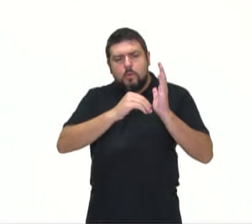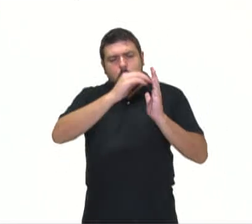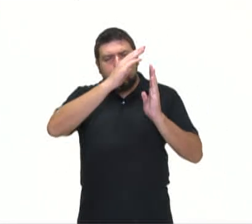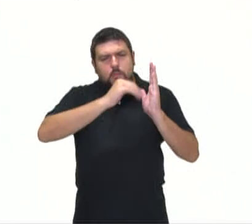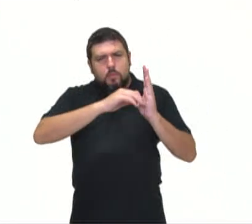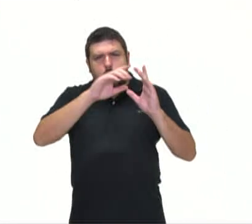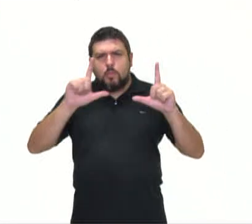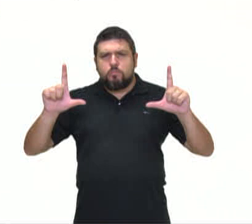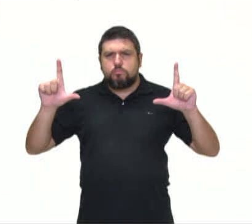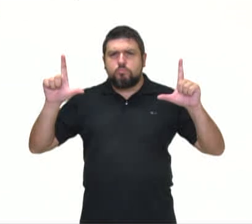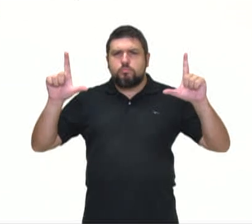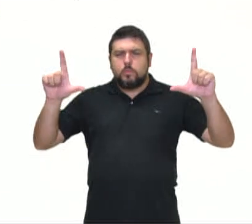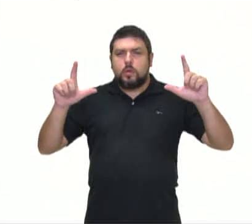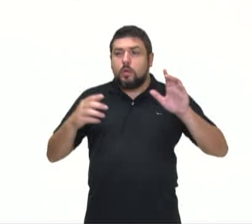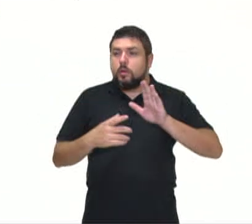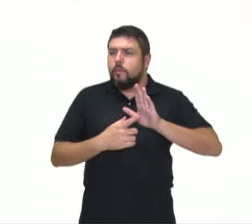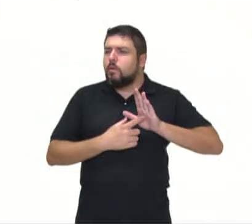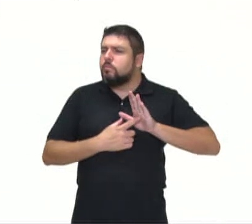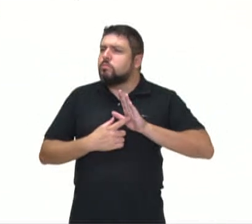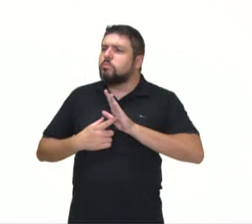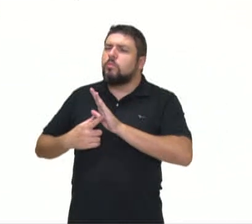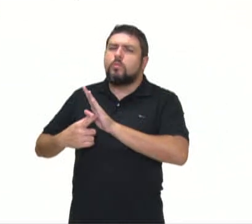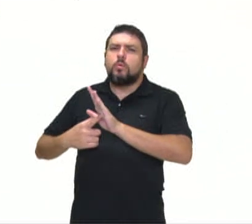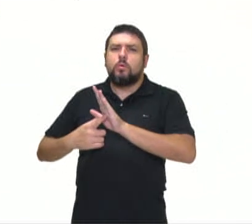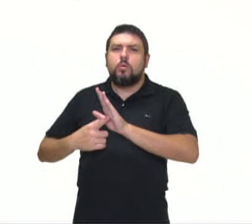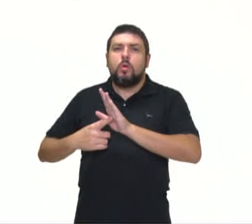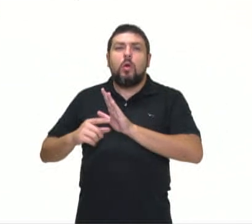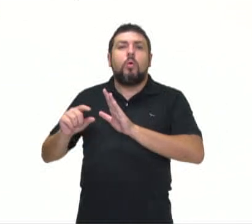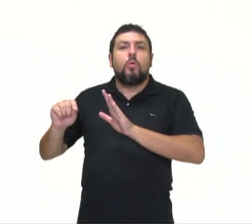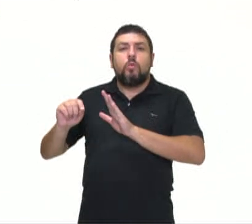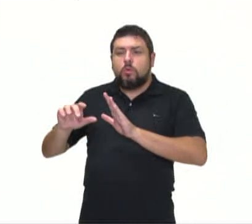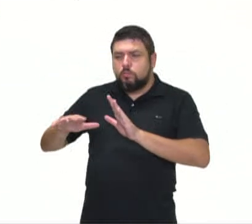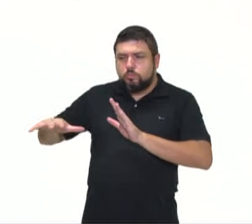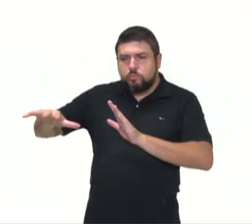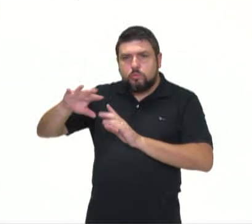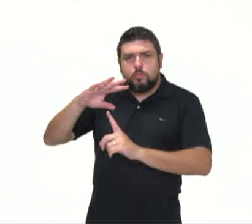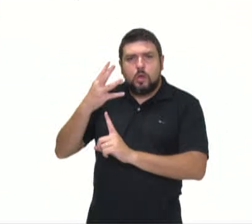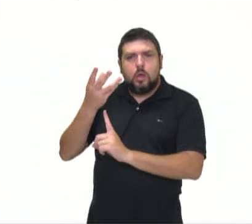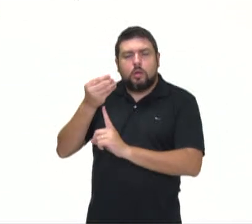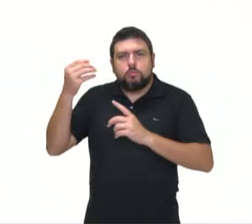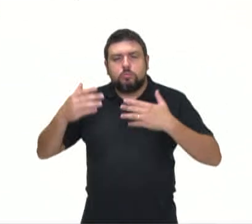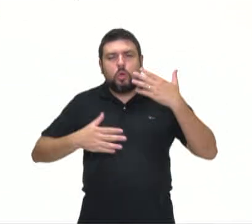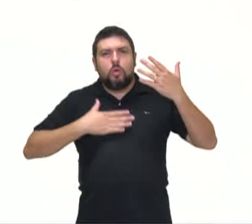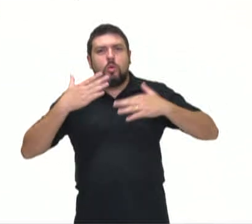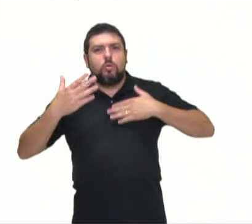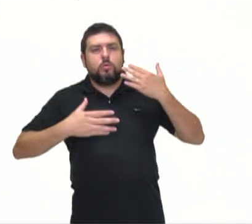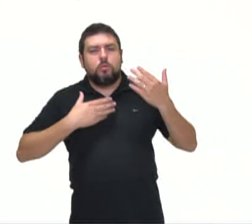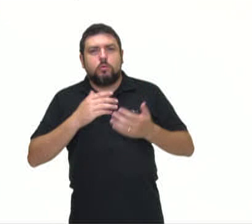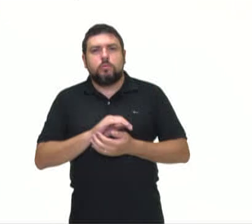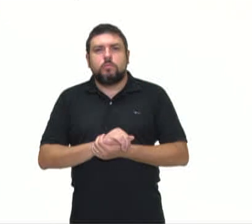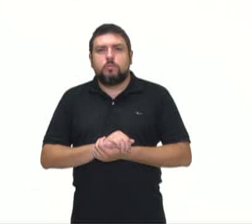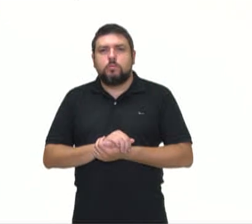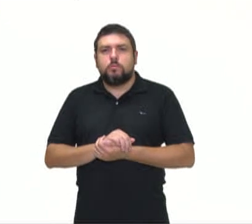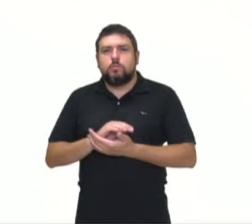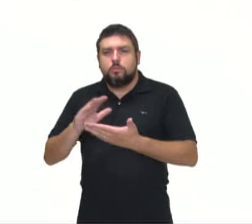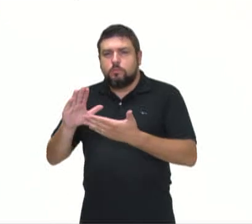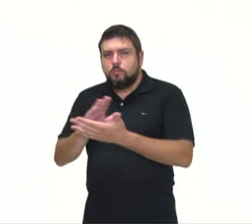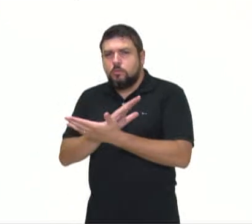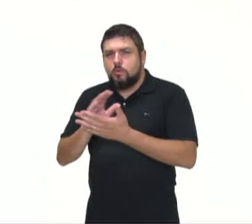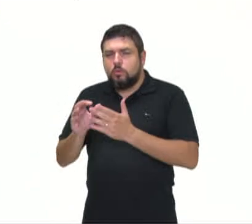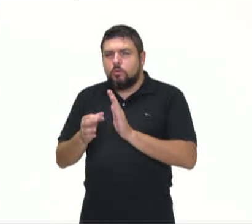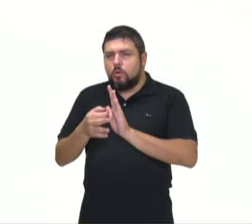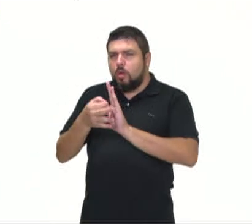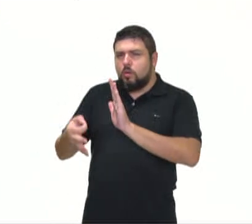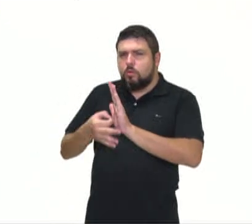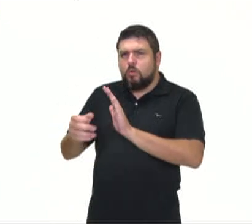La Grande-Jatte, provou escândalo no meio artístico. Alguns críticos a descreveram como caos